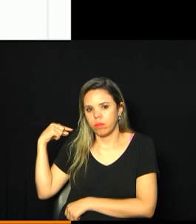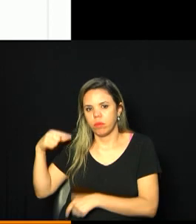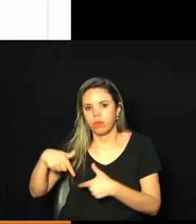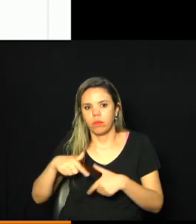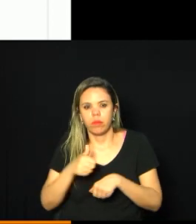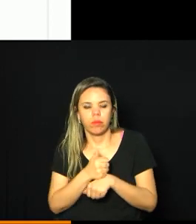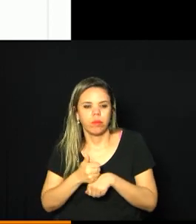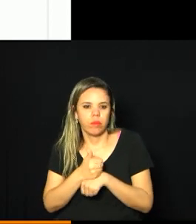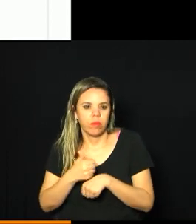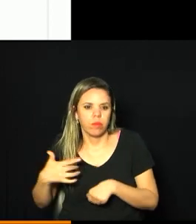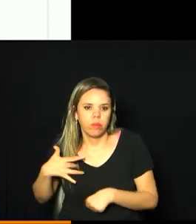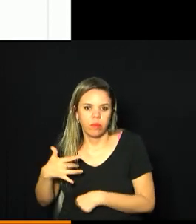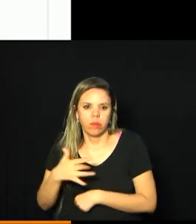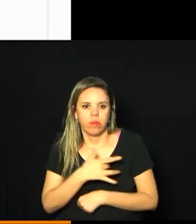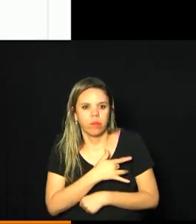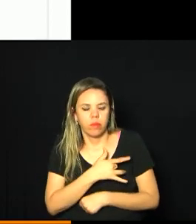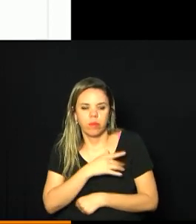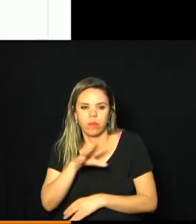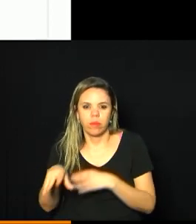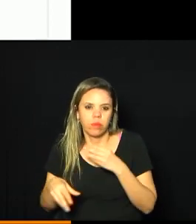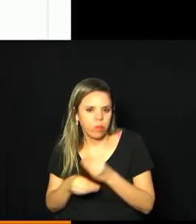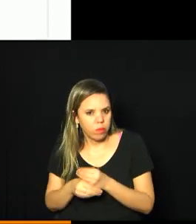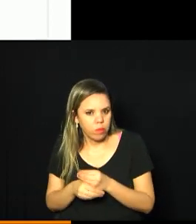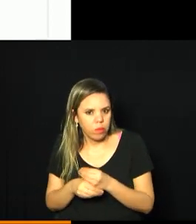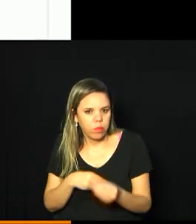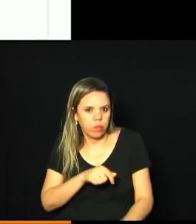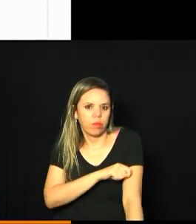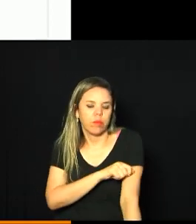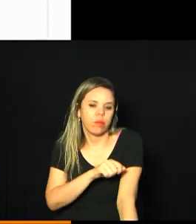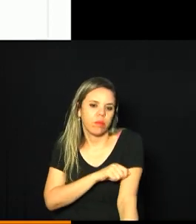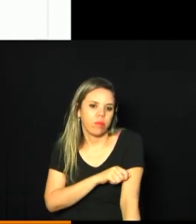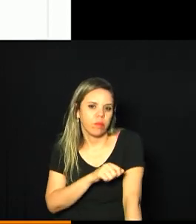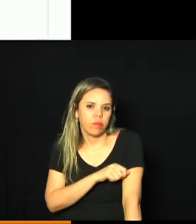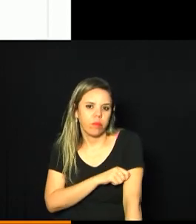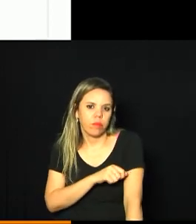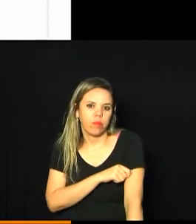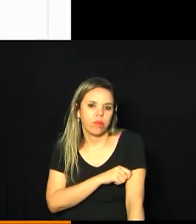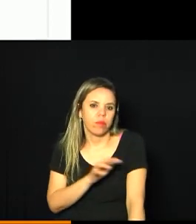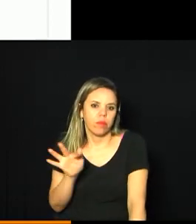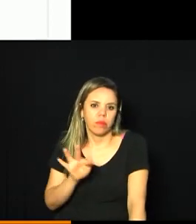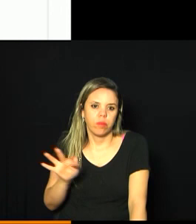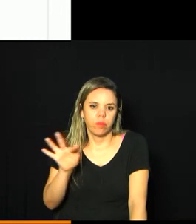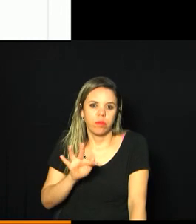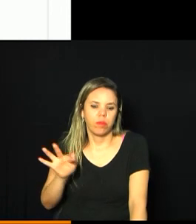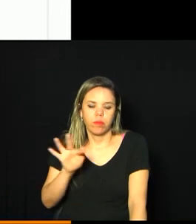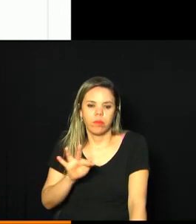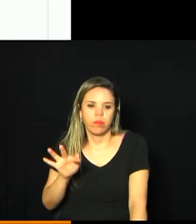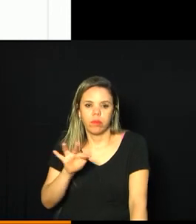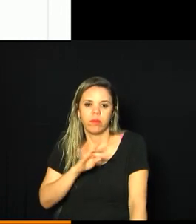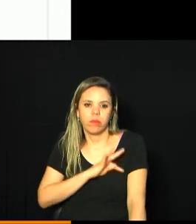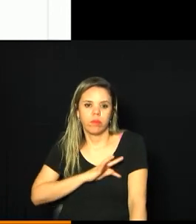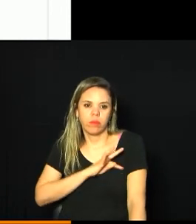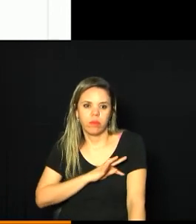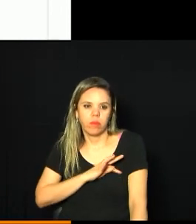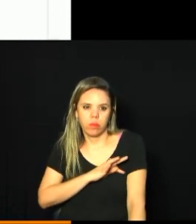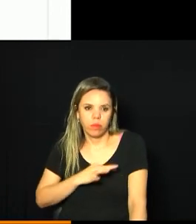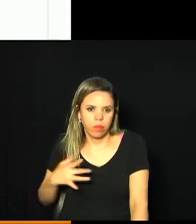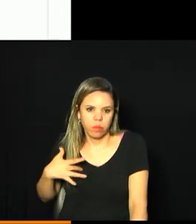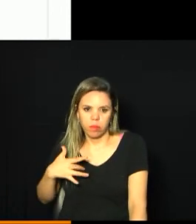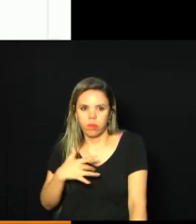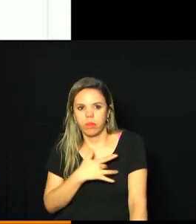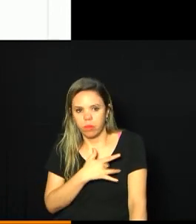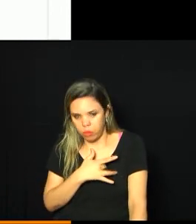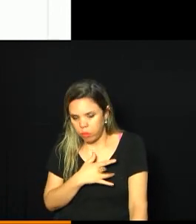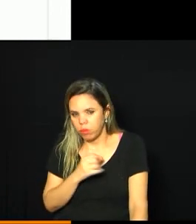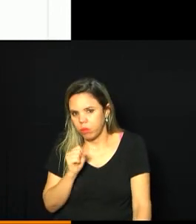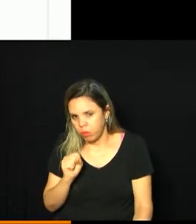trabalhadores da área da saúde, incluindo inclusive os estudantes de ensino superior ou de área técnica também na área da